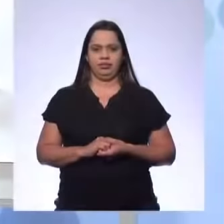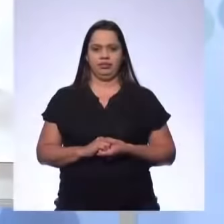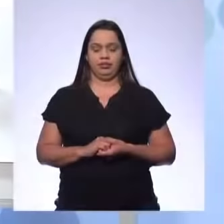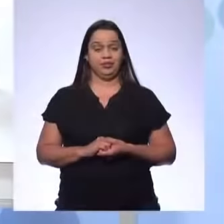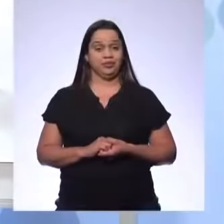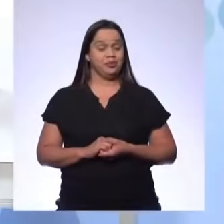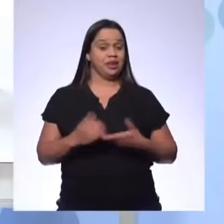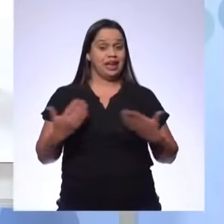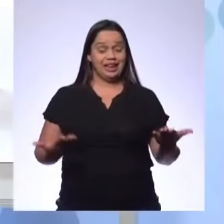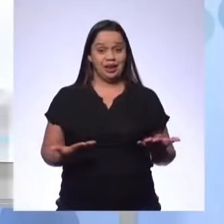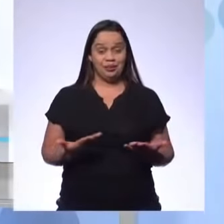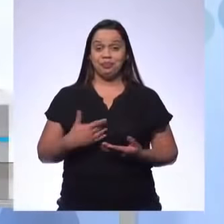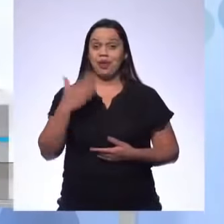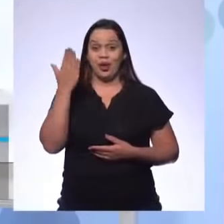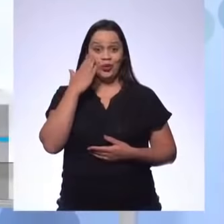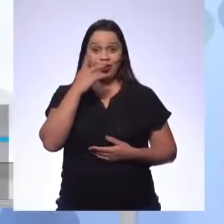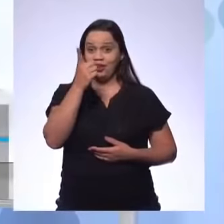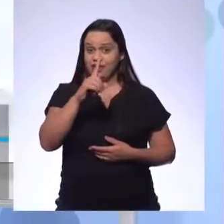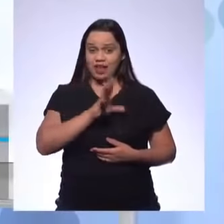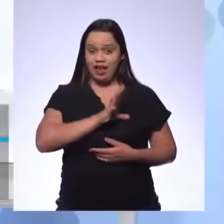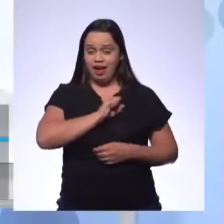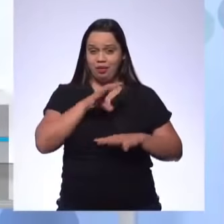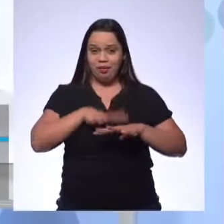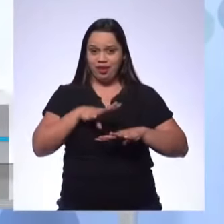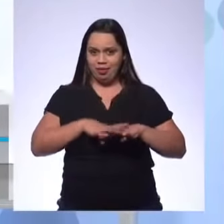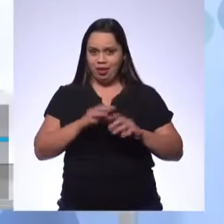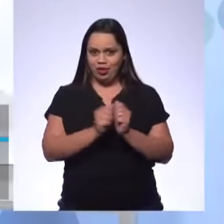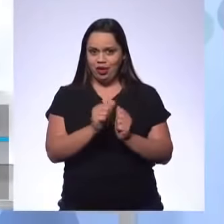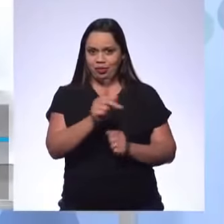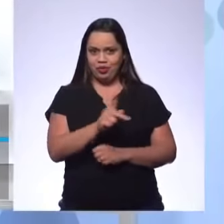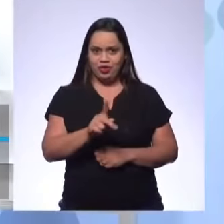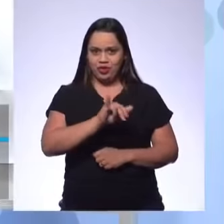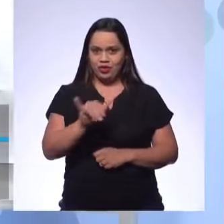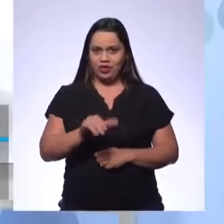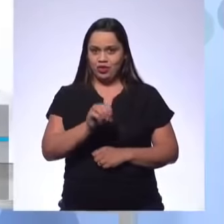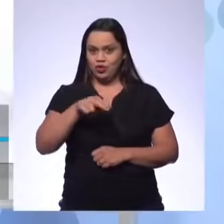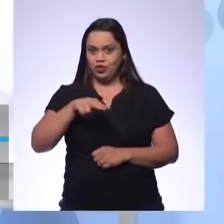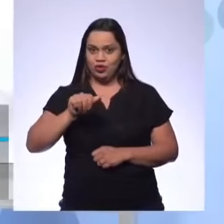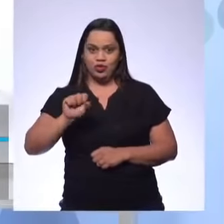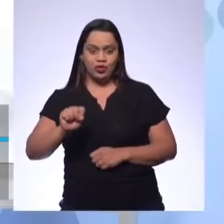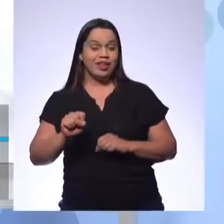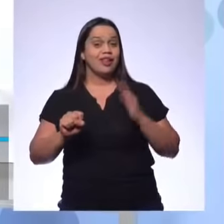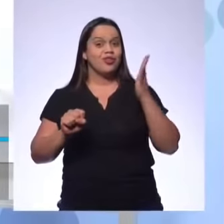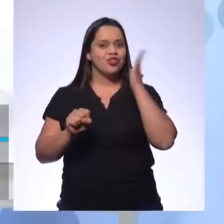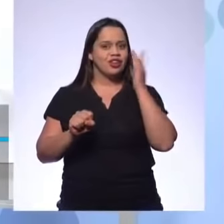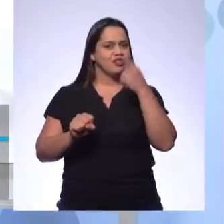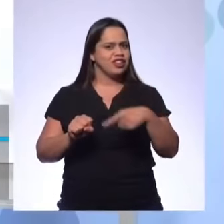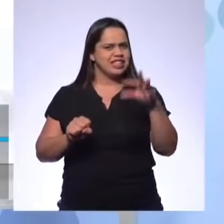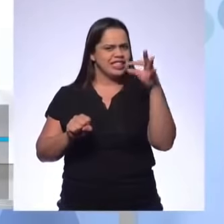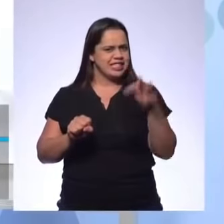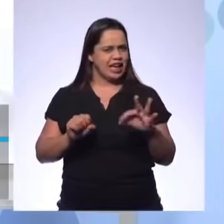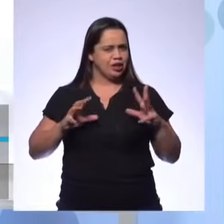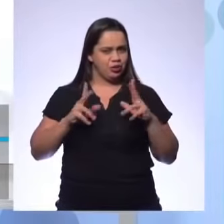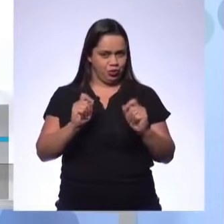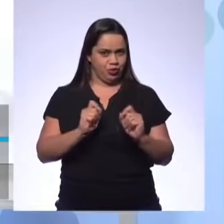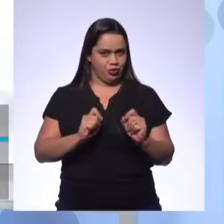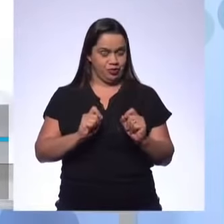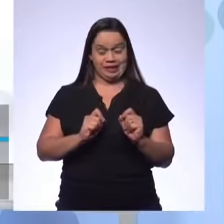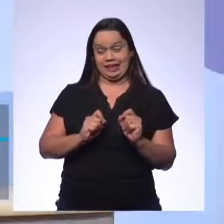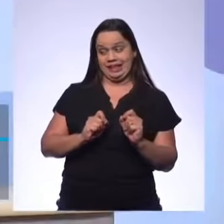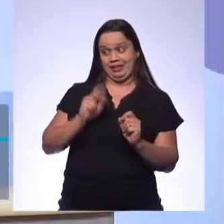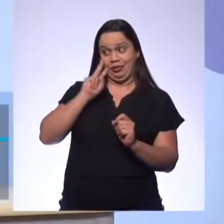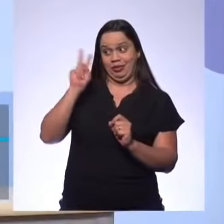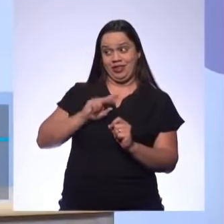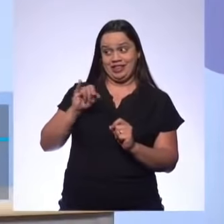Como eu sei que vocês amam matemática com o professor Jonas, eu sei que vocês acertaram tudo. E aí, vamos ver se eu menti? Ó,